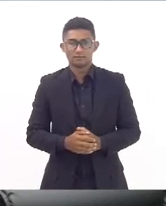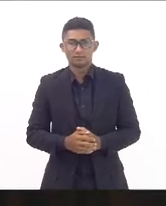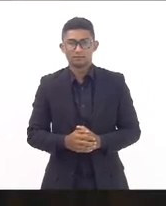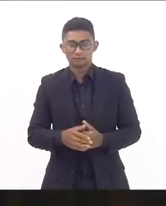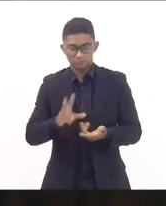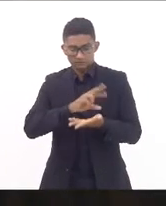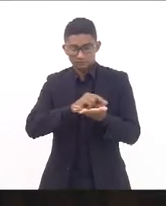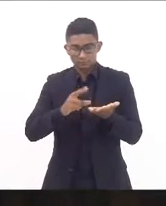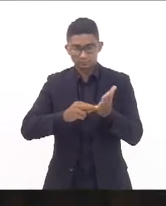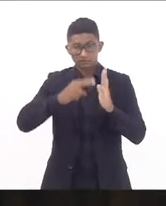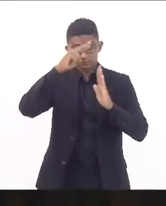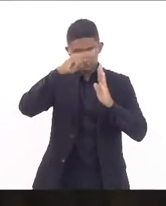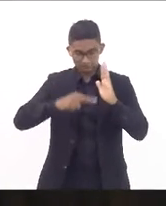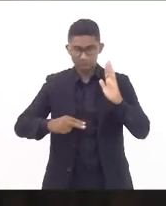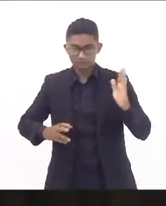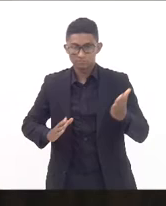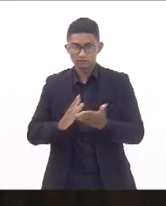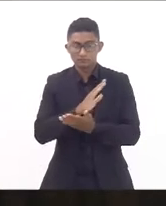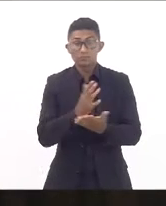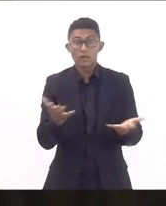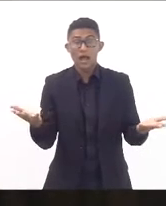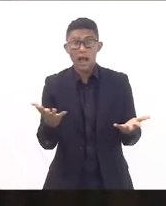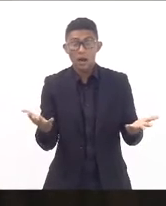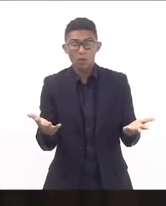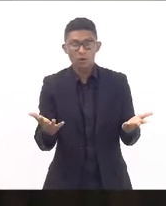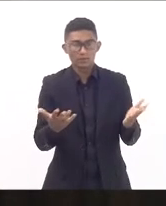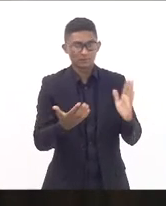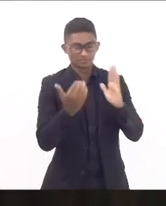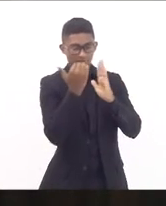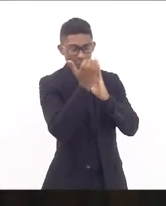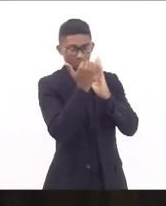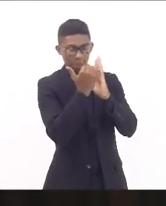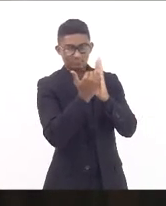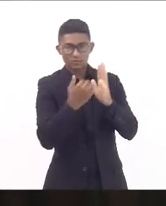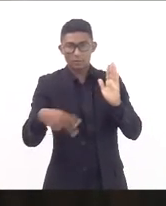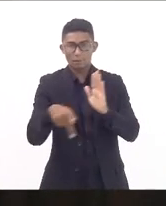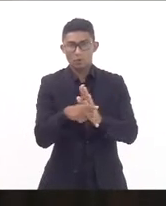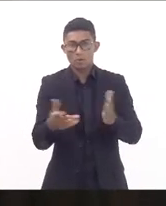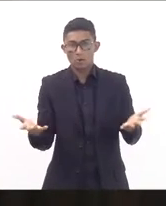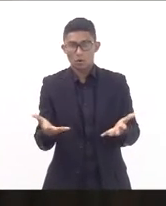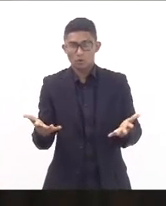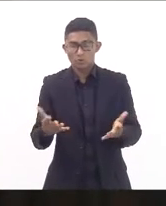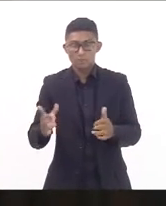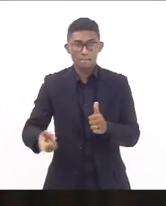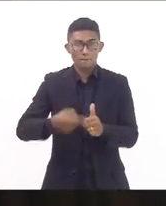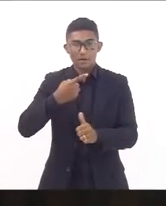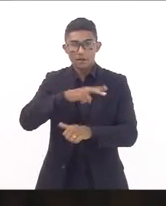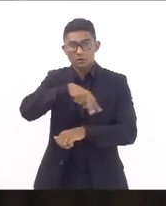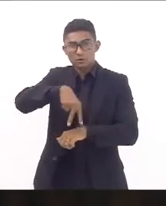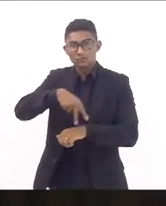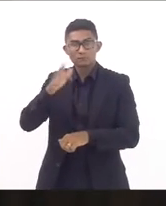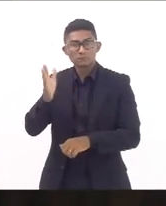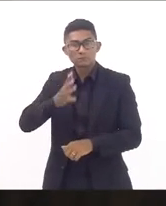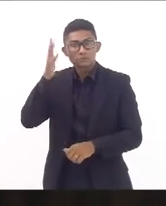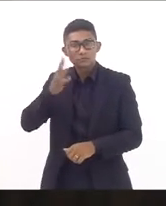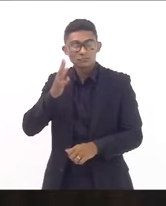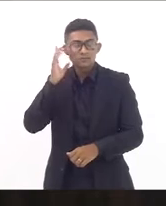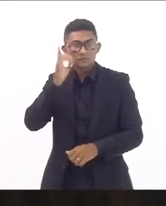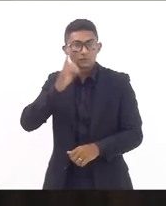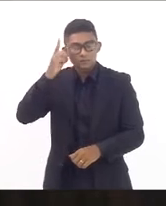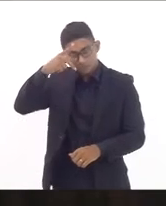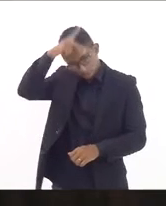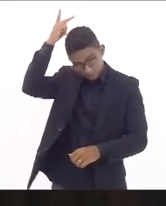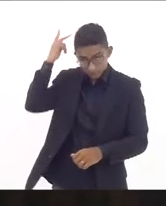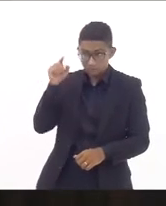Lida e aprovada a ata, passa-se ao expediente inicial. Primeiro orador inscrito é o nobre deputado Luiz Paulo. Vossa Excelência